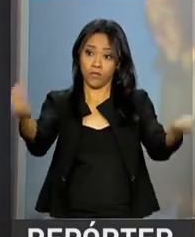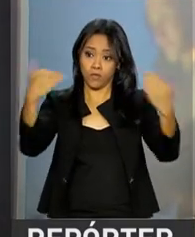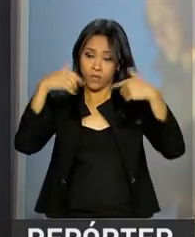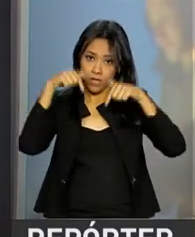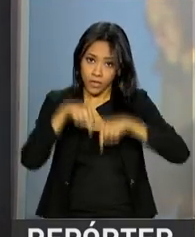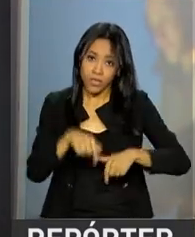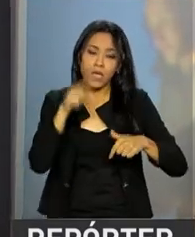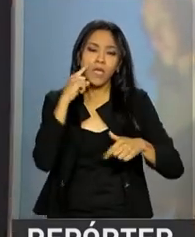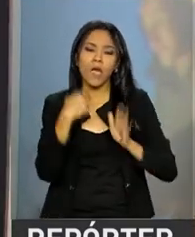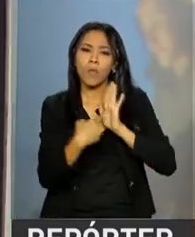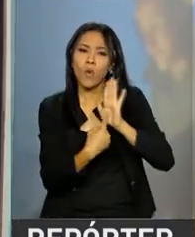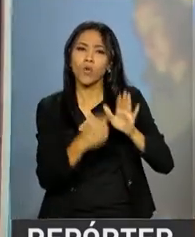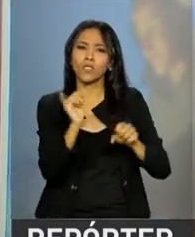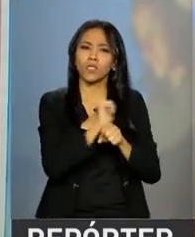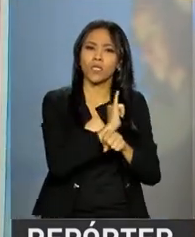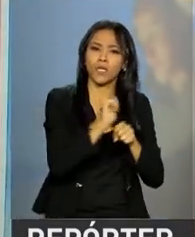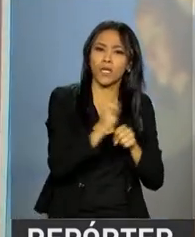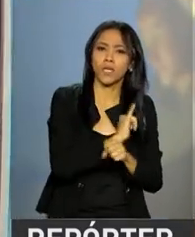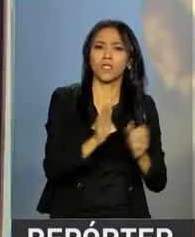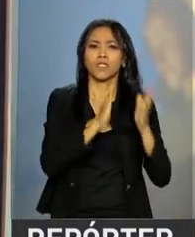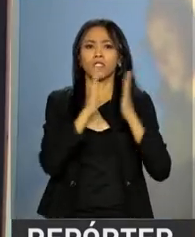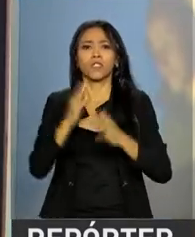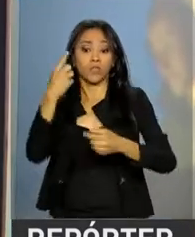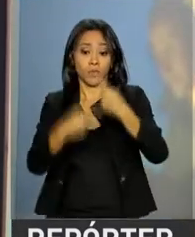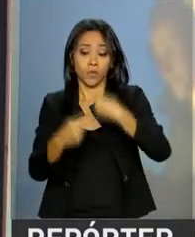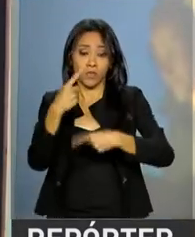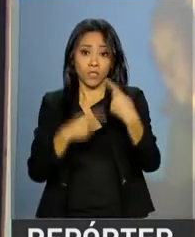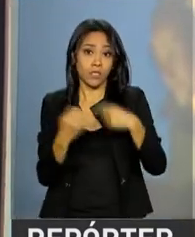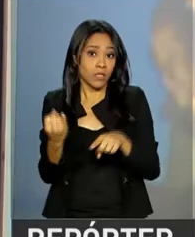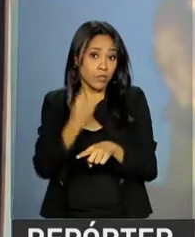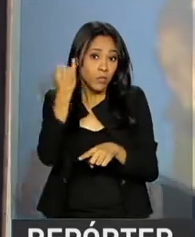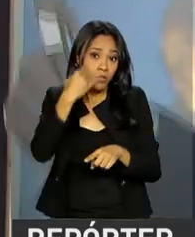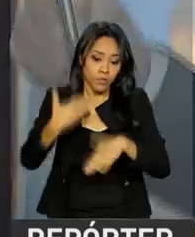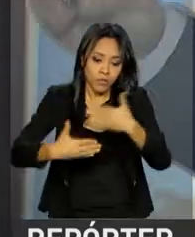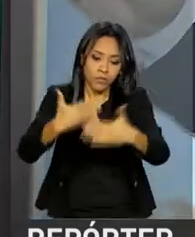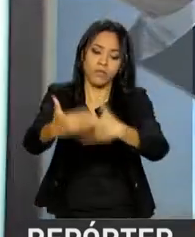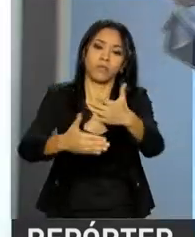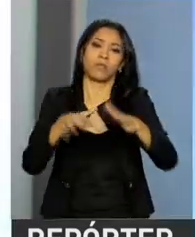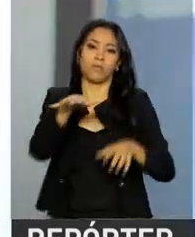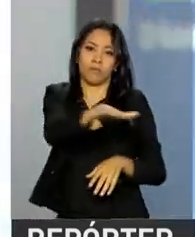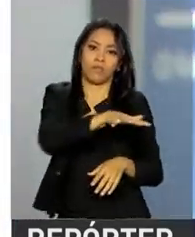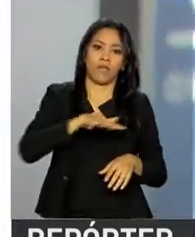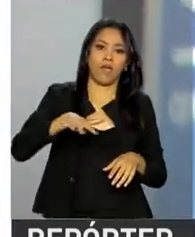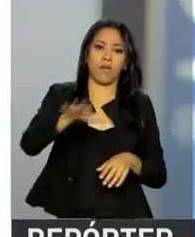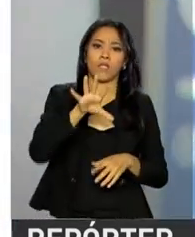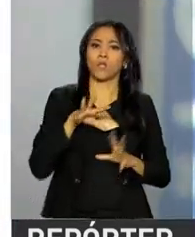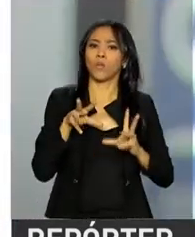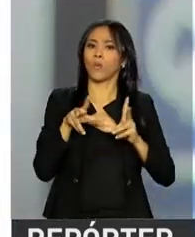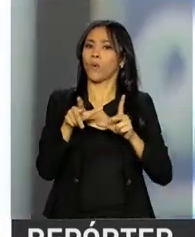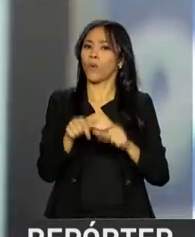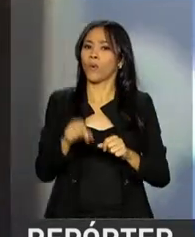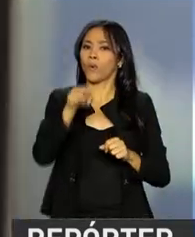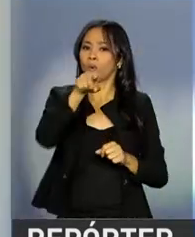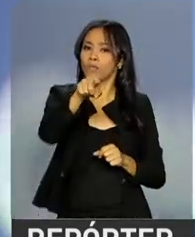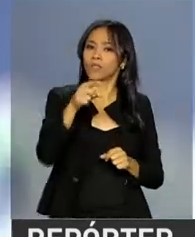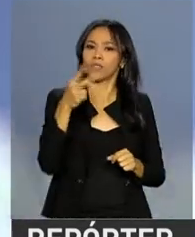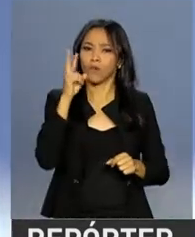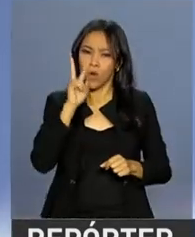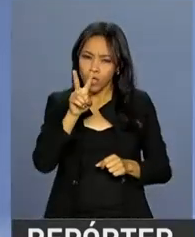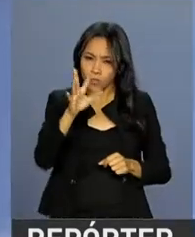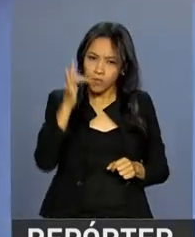aponta estratégias e políticas públicas necessárias para o desenvolvimento do setor, todas conectadas e com olhar para o